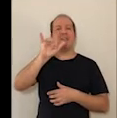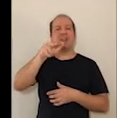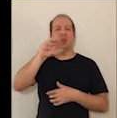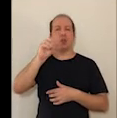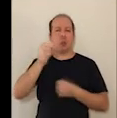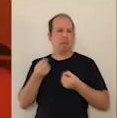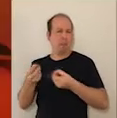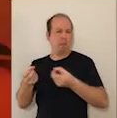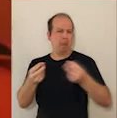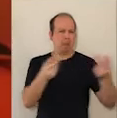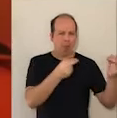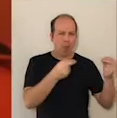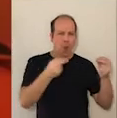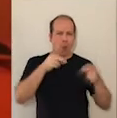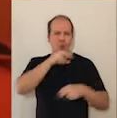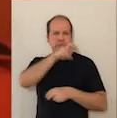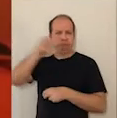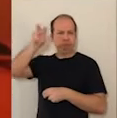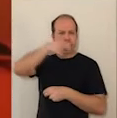mercador, ou o falcão.